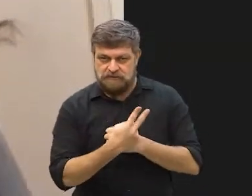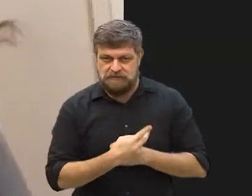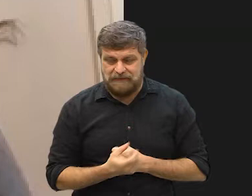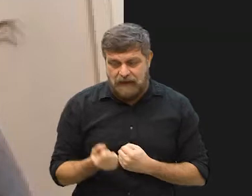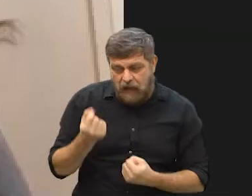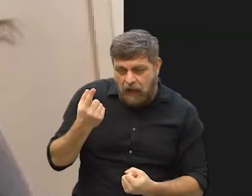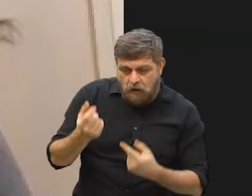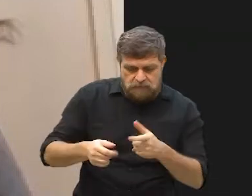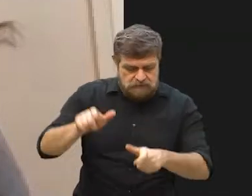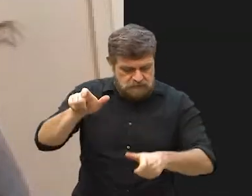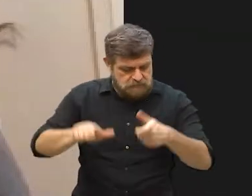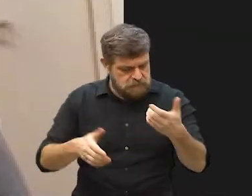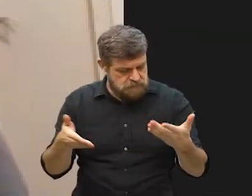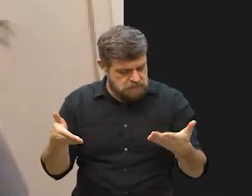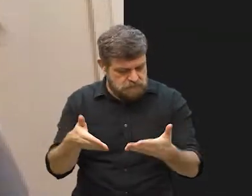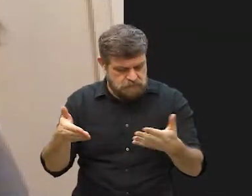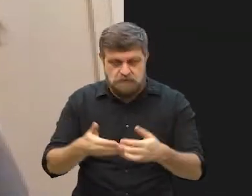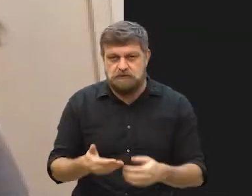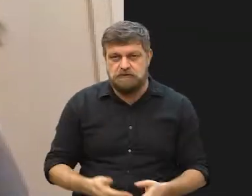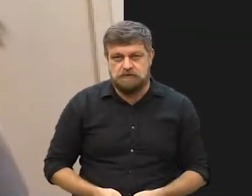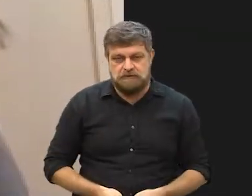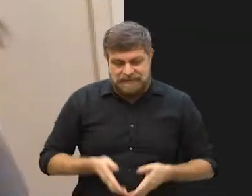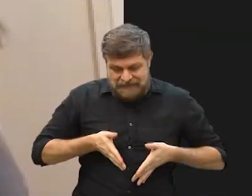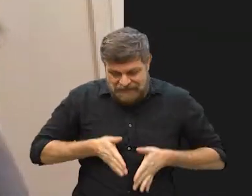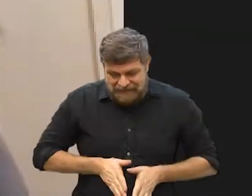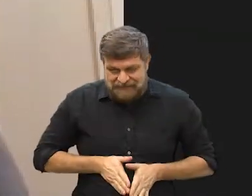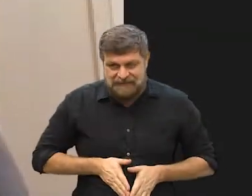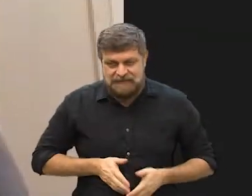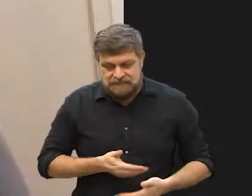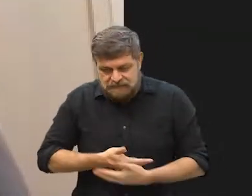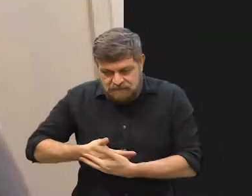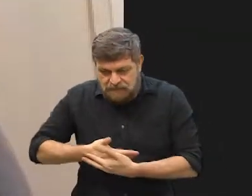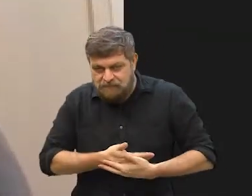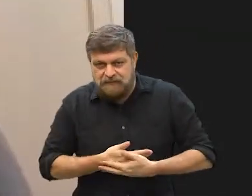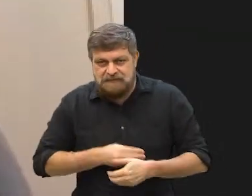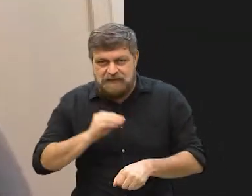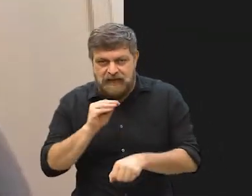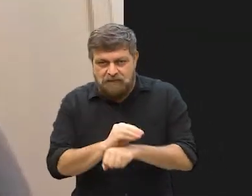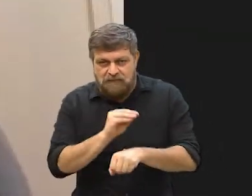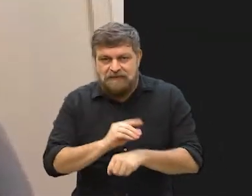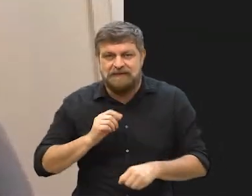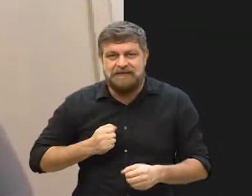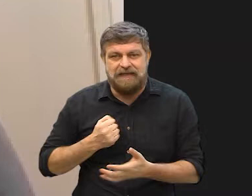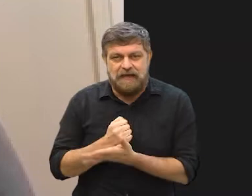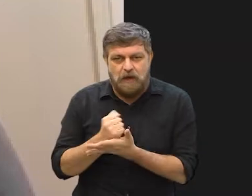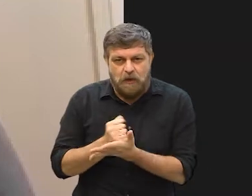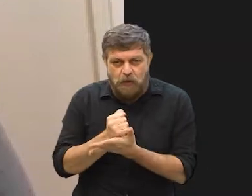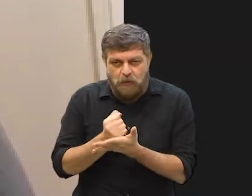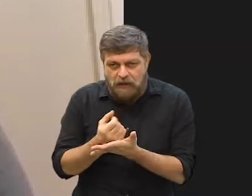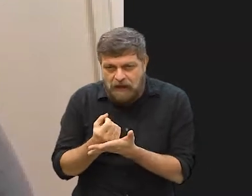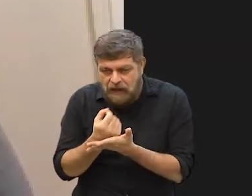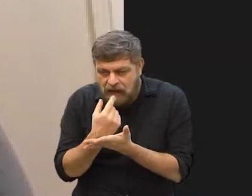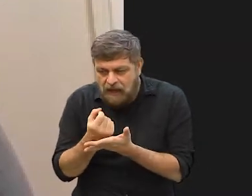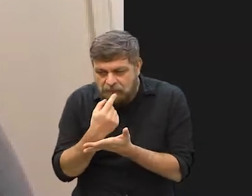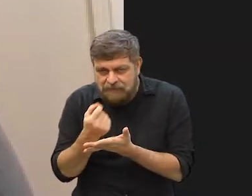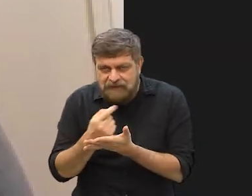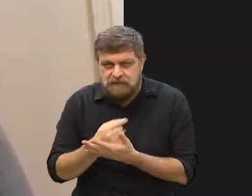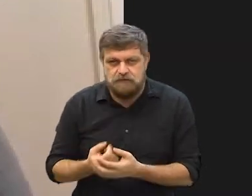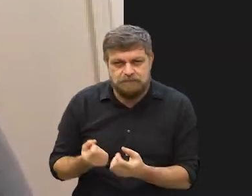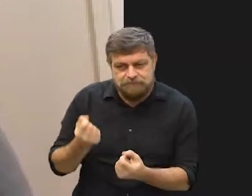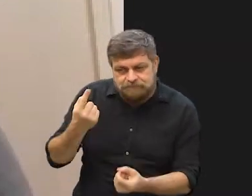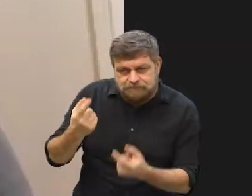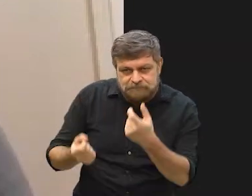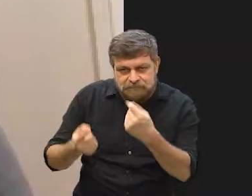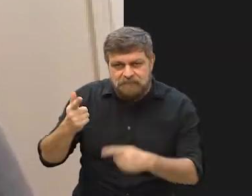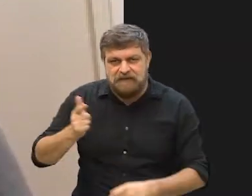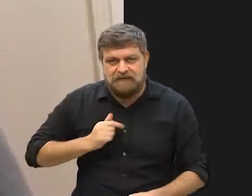casos hoje, de crianças que nascem com osteogênese, estão sendo tratados com aledronato. Isso é feito em alguns